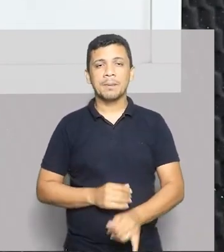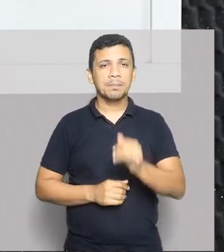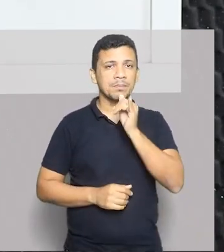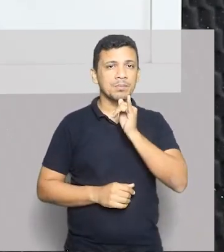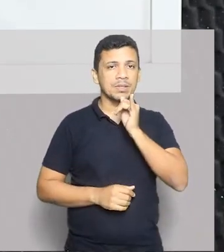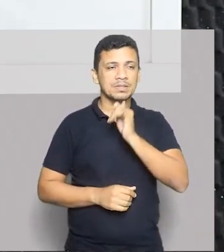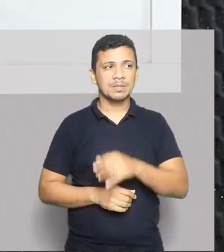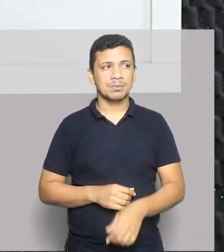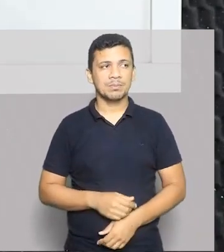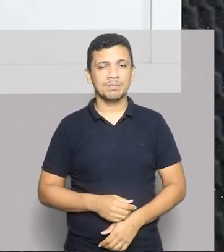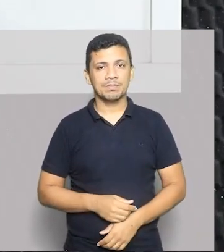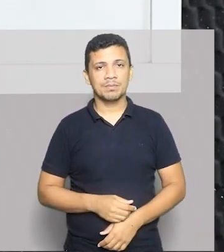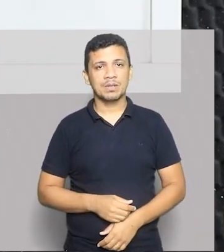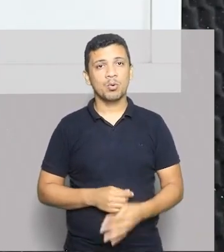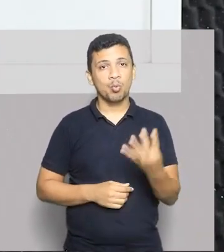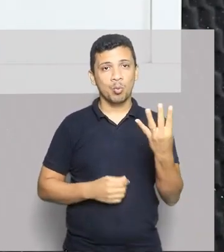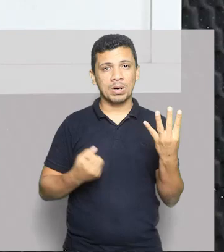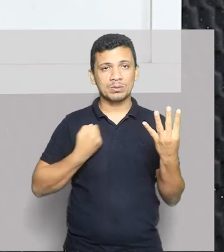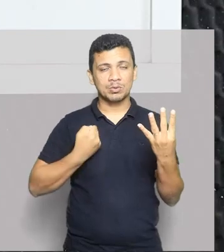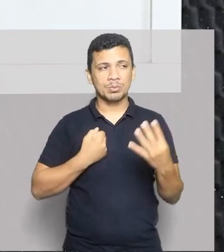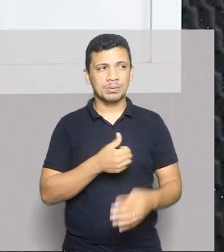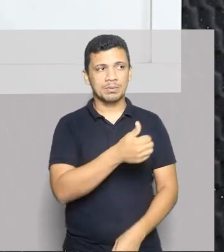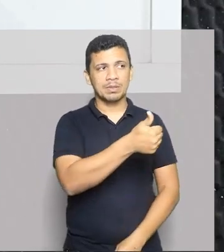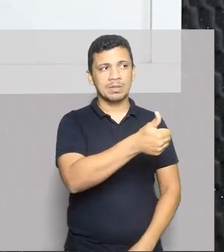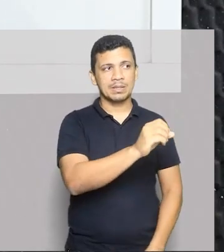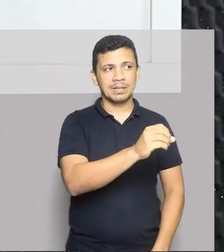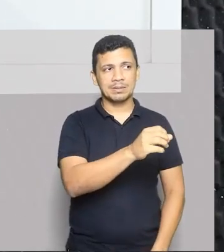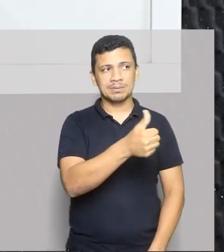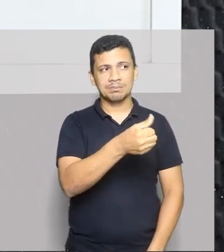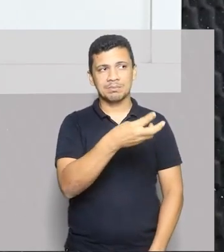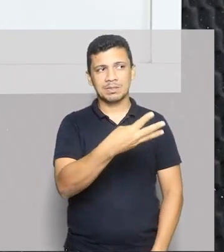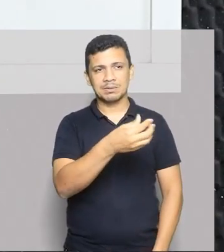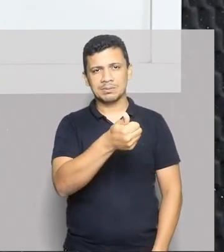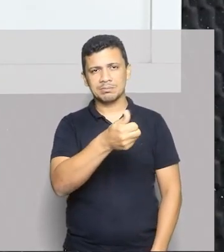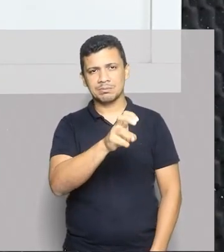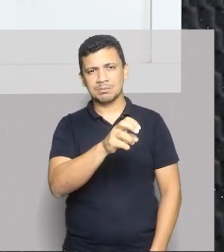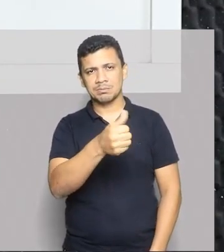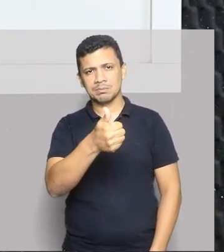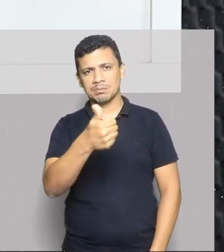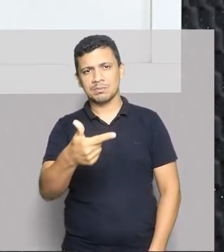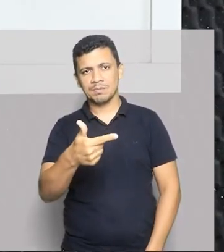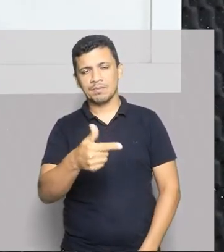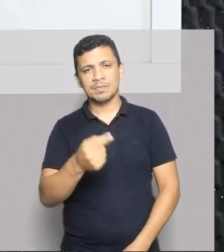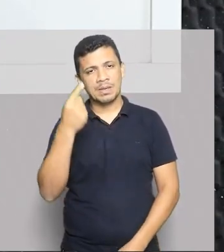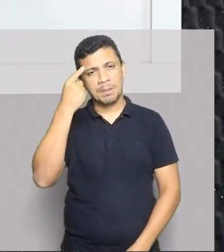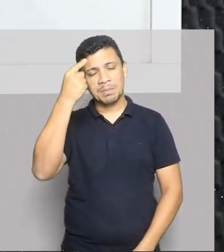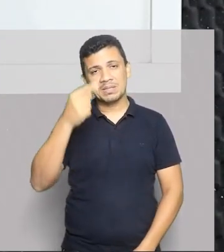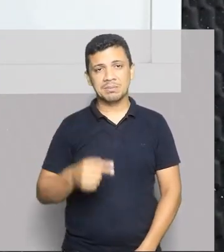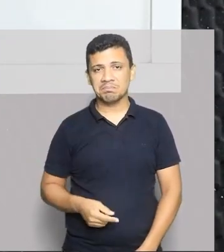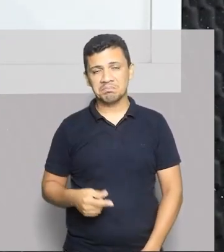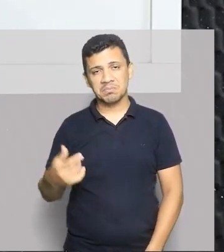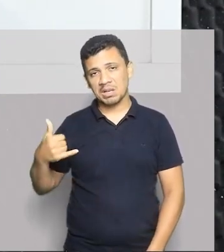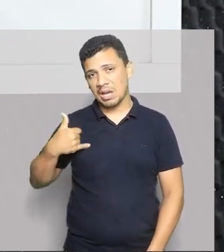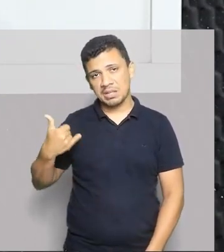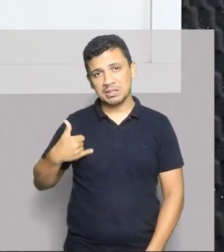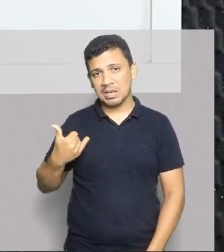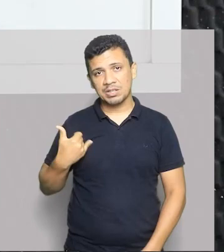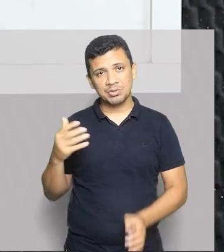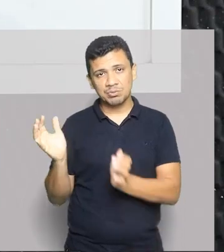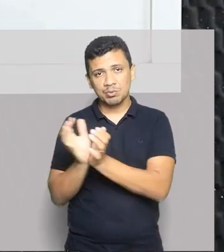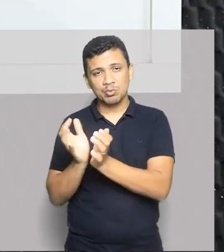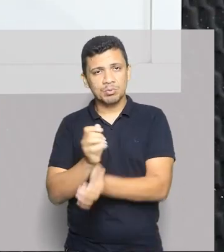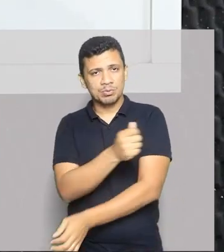aqui 4 números, o 10, o 13, o 15 e o 12. Vamos supor que isso aí seja a idade de um